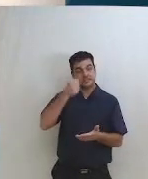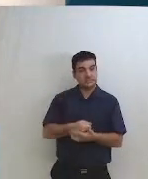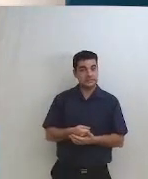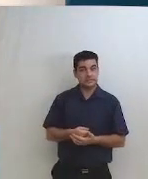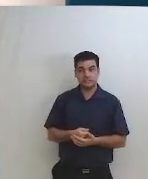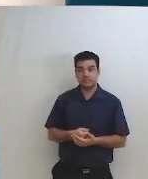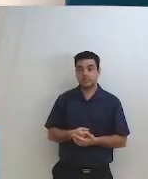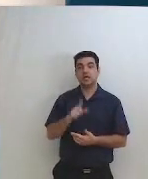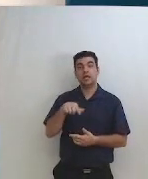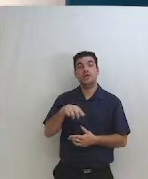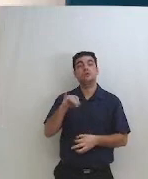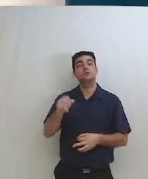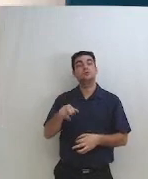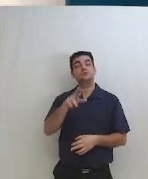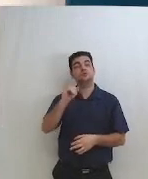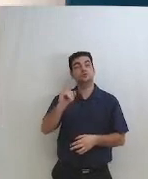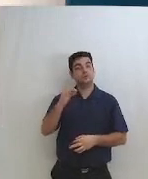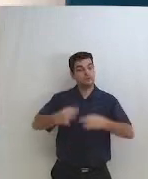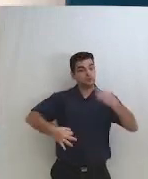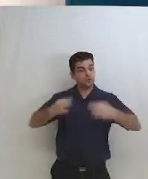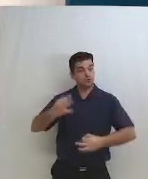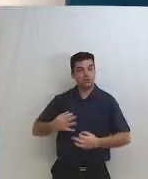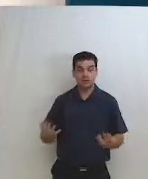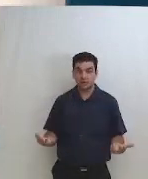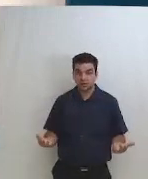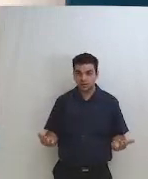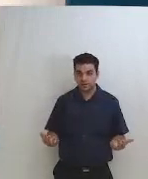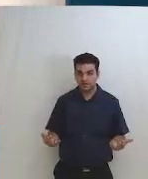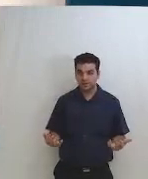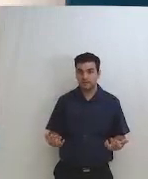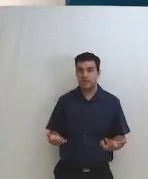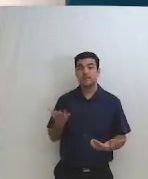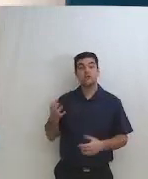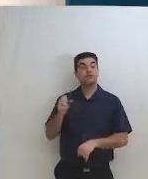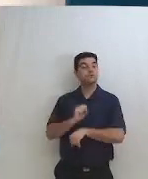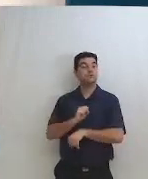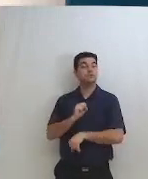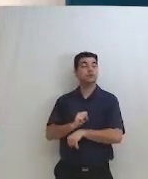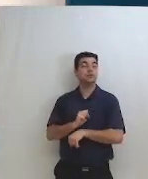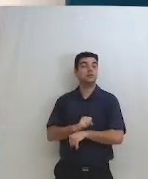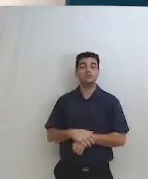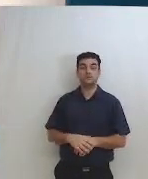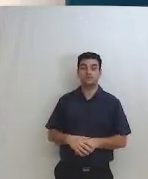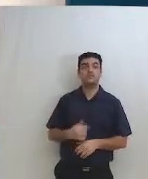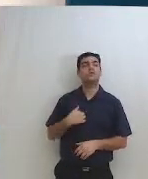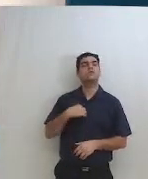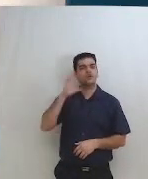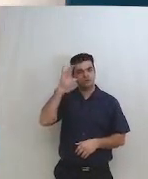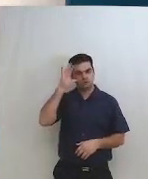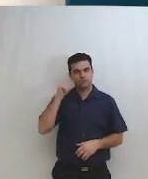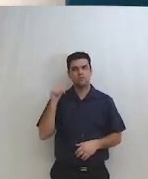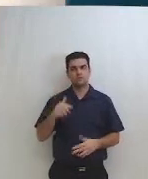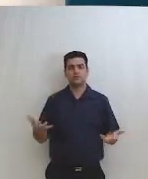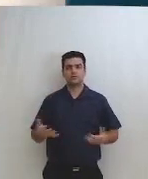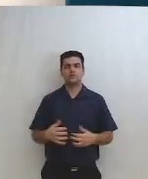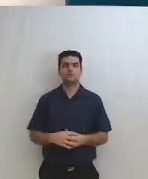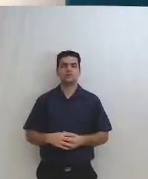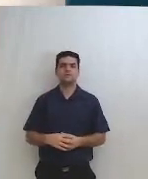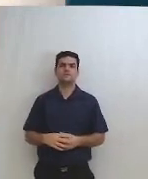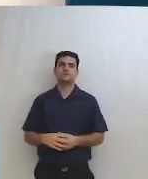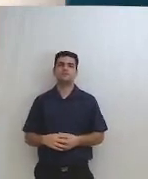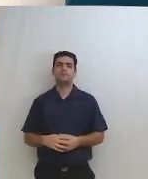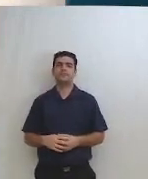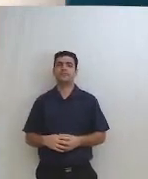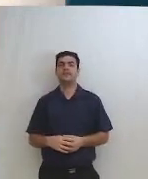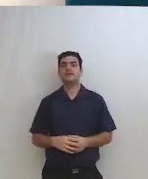jurados, e eles estão lá, prestaram, e me chamou muita atenção, nobres. Vossas Excelências